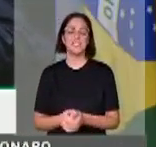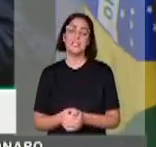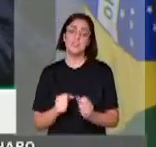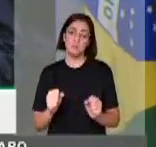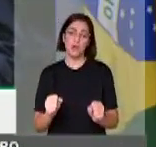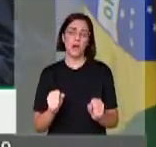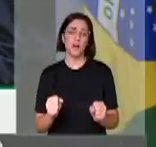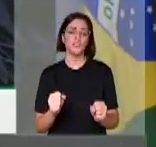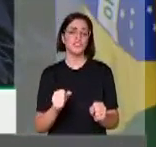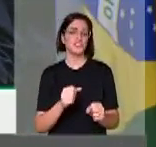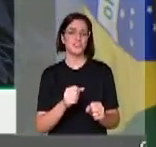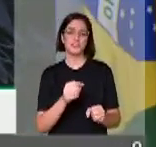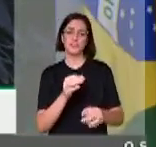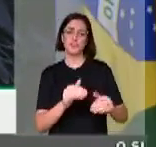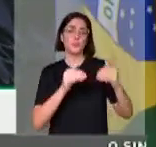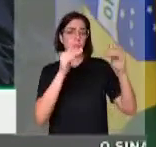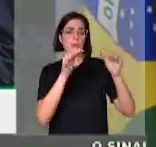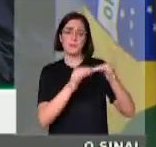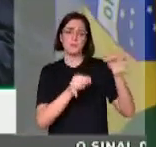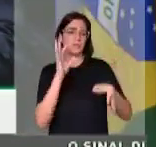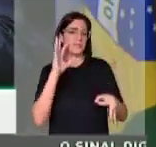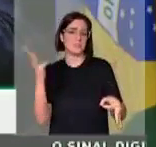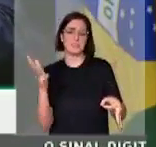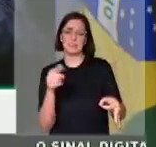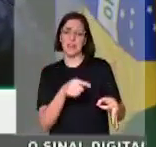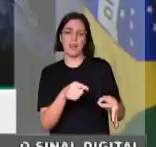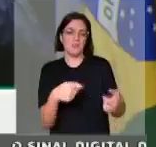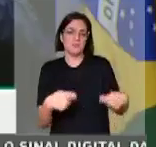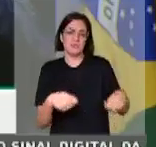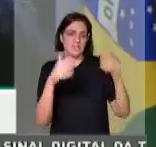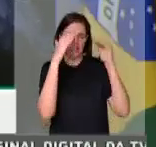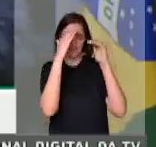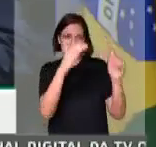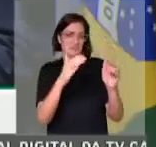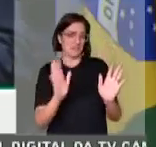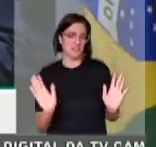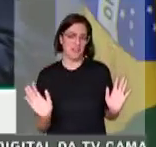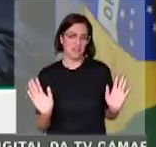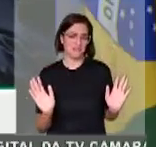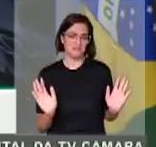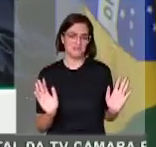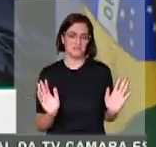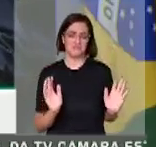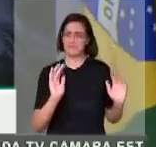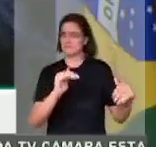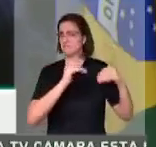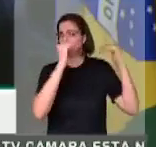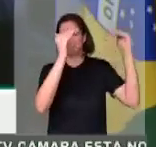Suprema Corte, mas tem que respeitá-las, porque é a última palavra